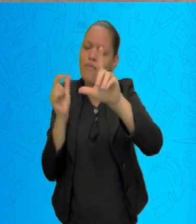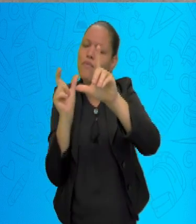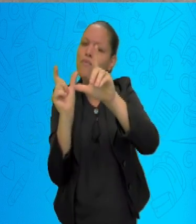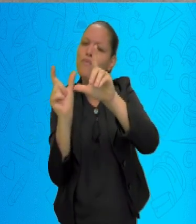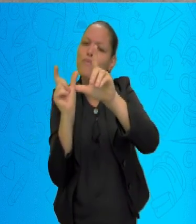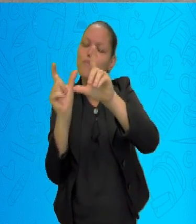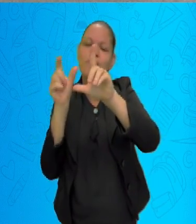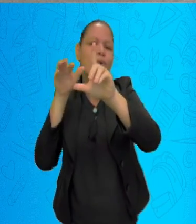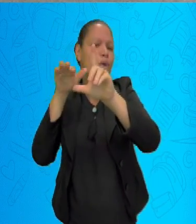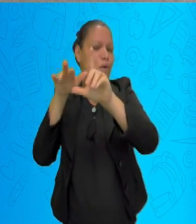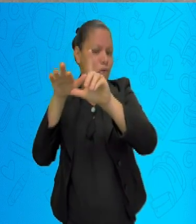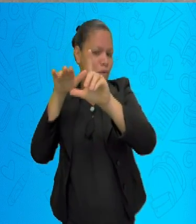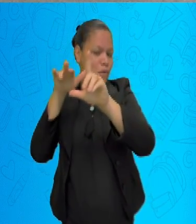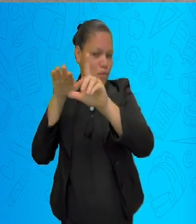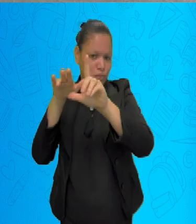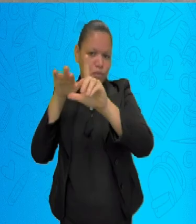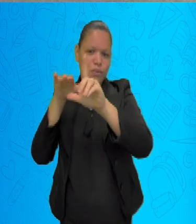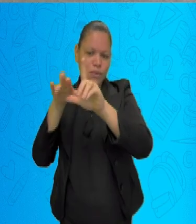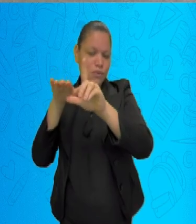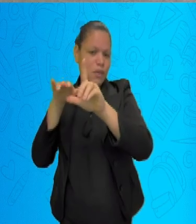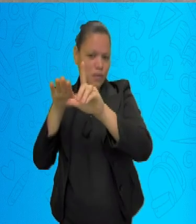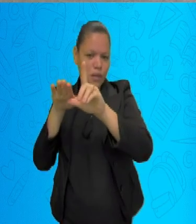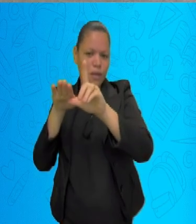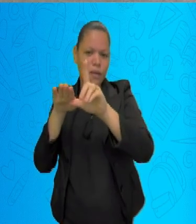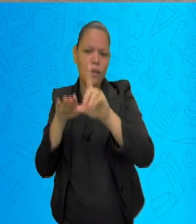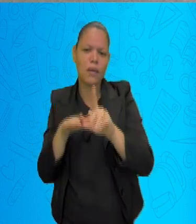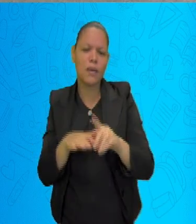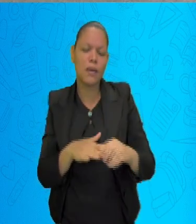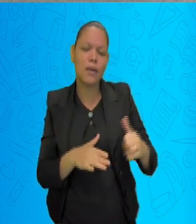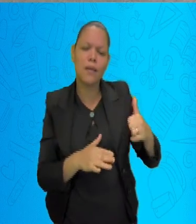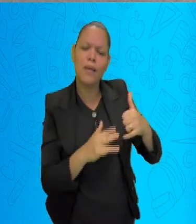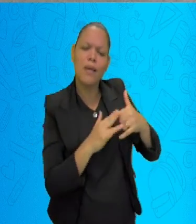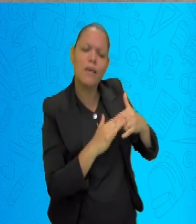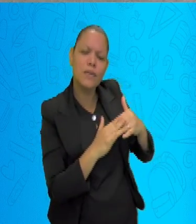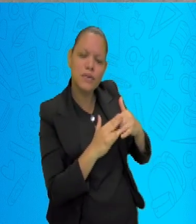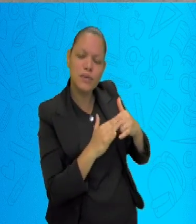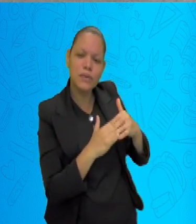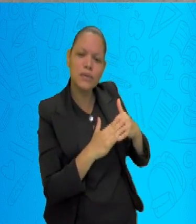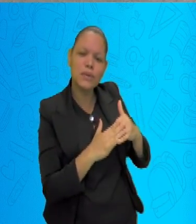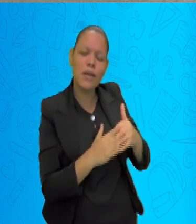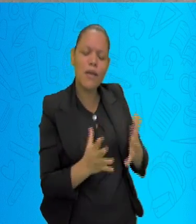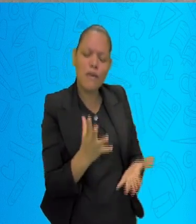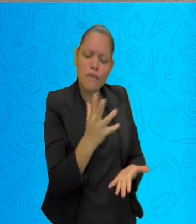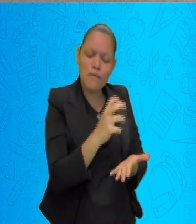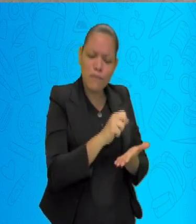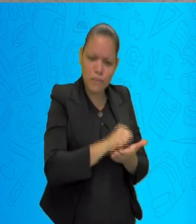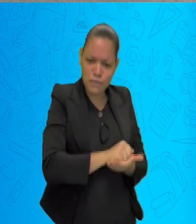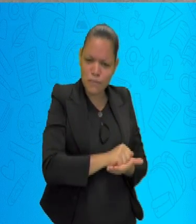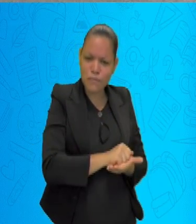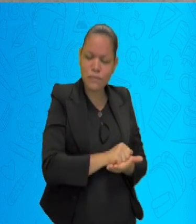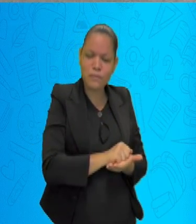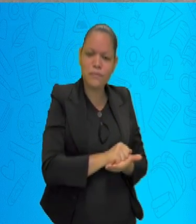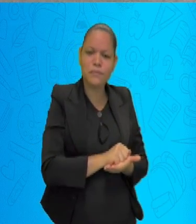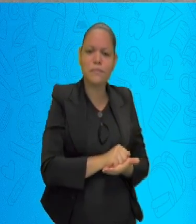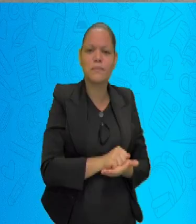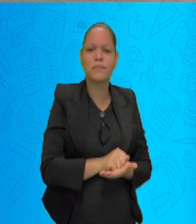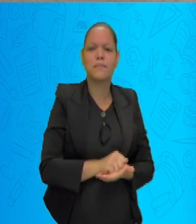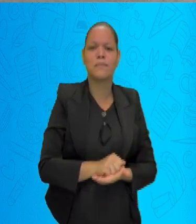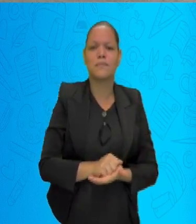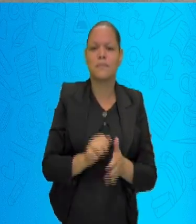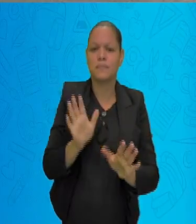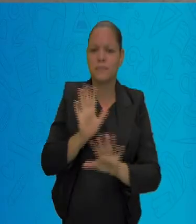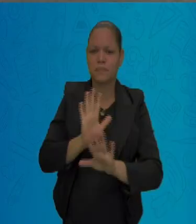seu celular na imagem que aparece no canto da tela. E se inscreva no nosso canal do YouTube, SMED-GV.